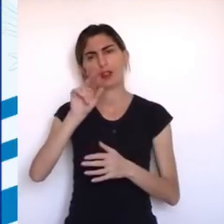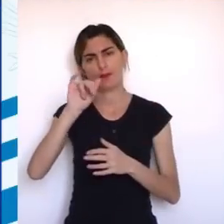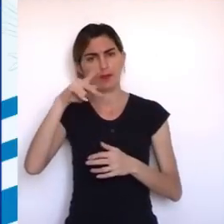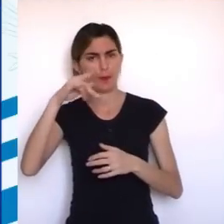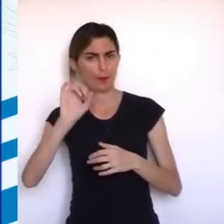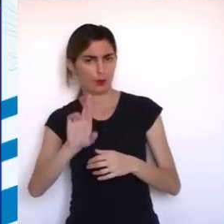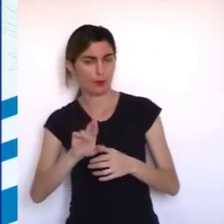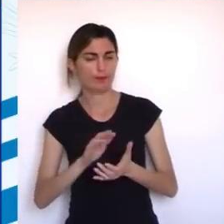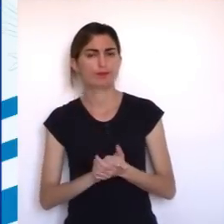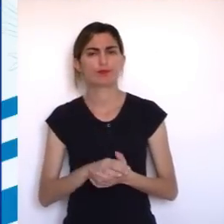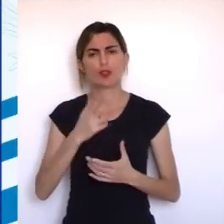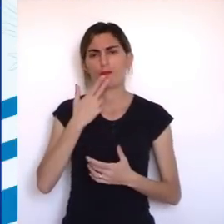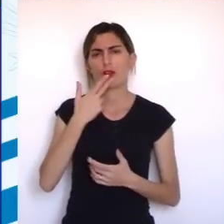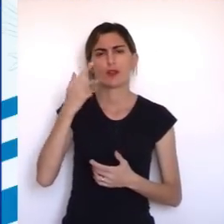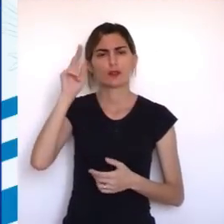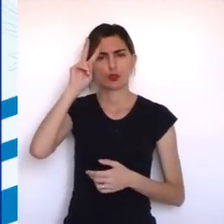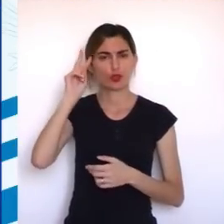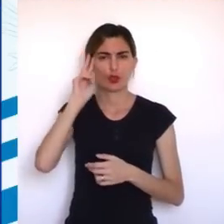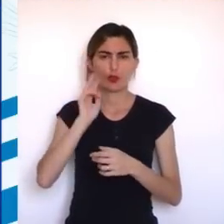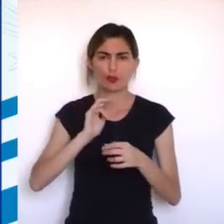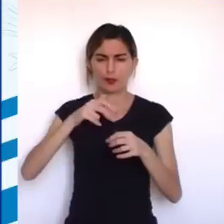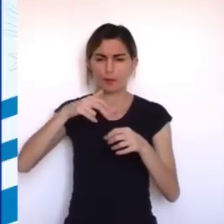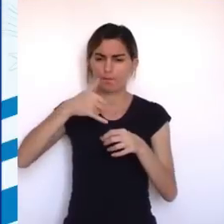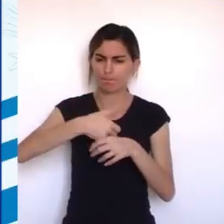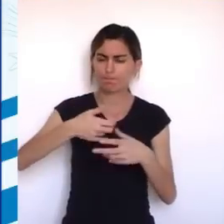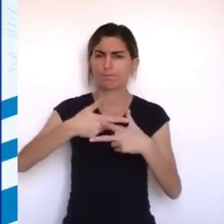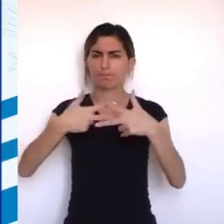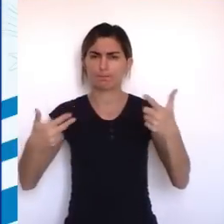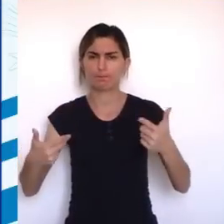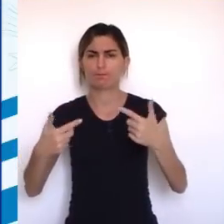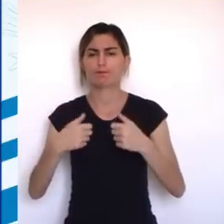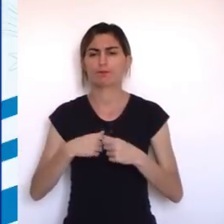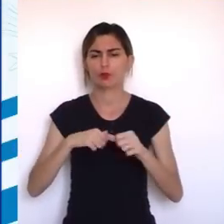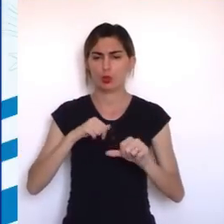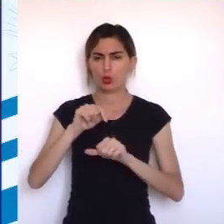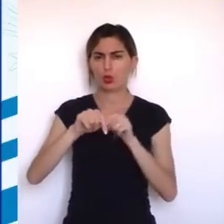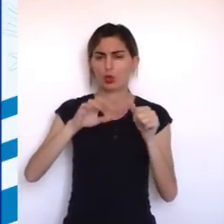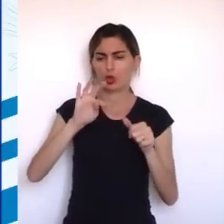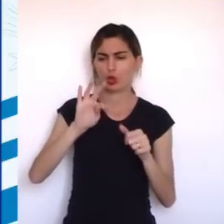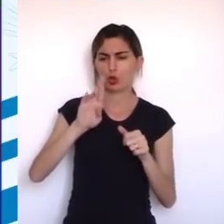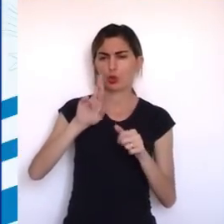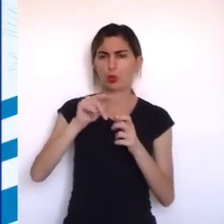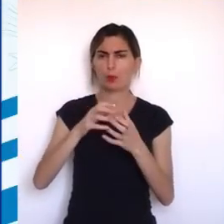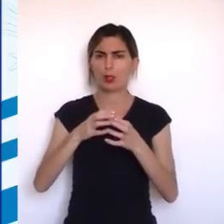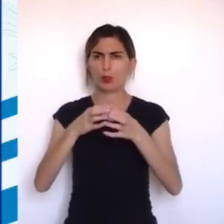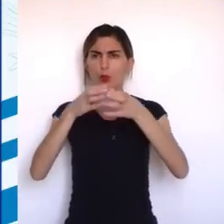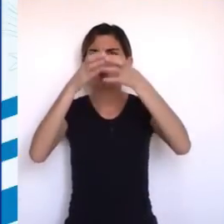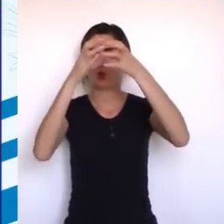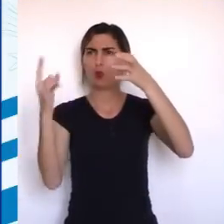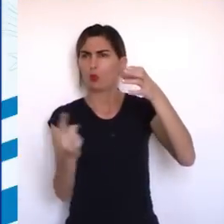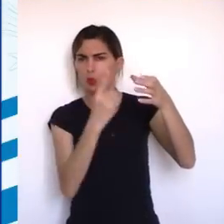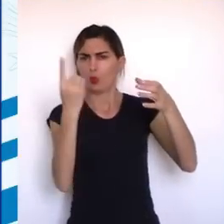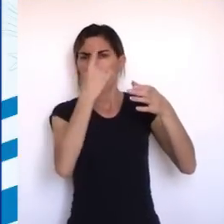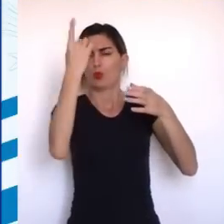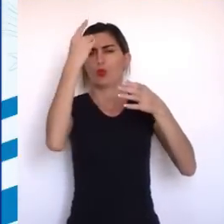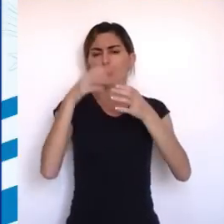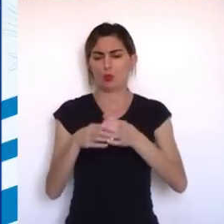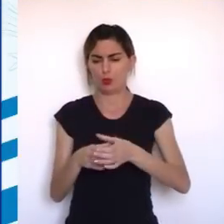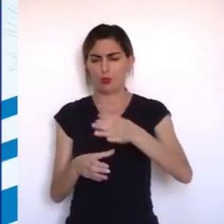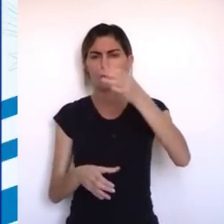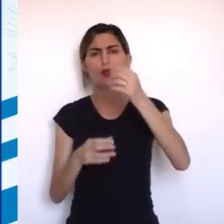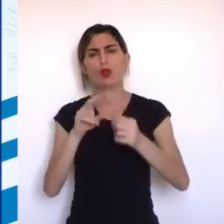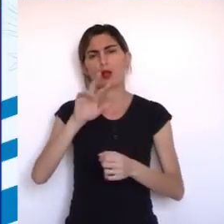vapor. Falando ainda, né, da história do combustível, a gente pode falar da turbina a vapor. Né?